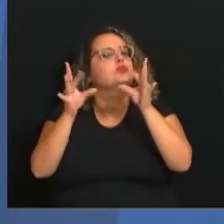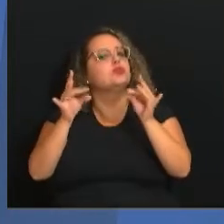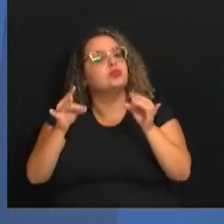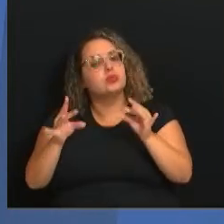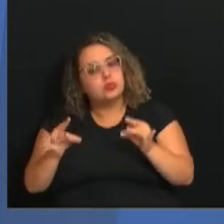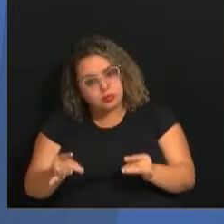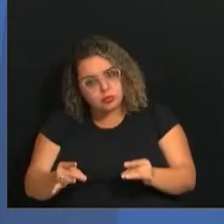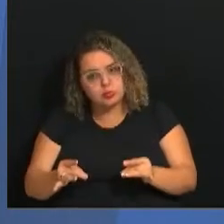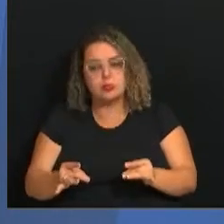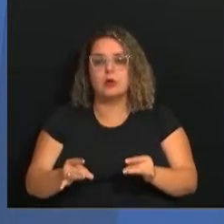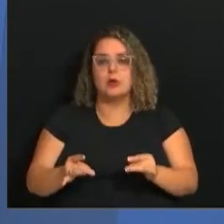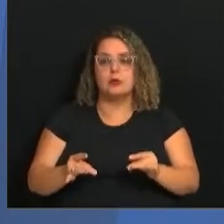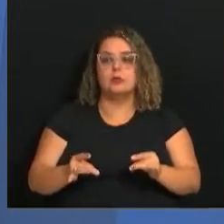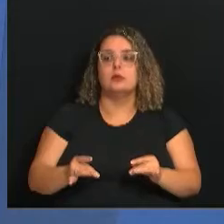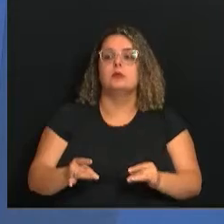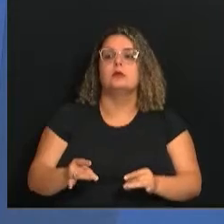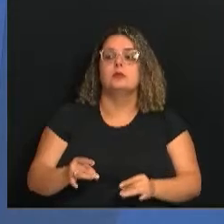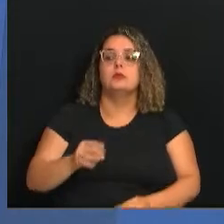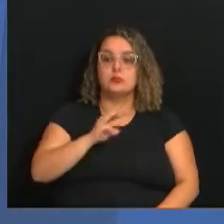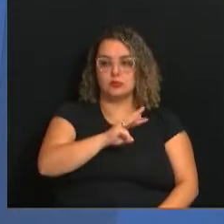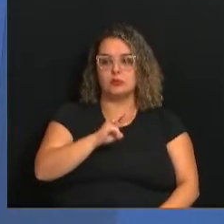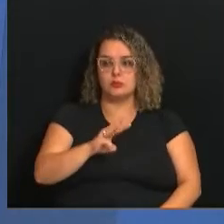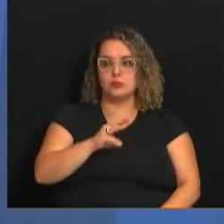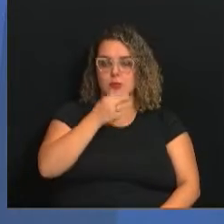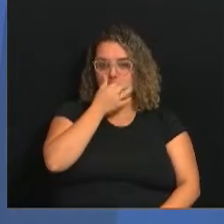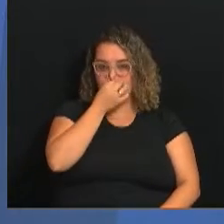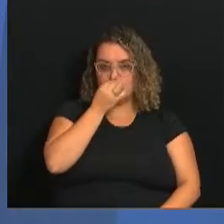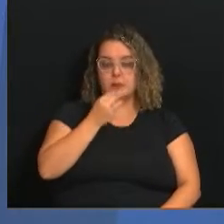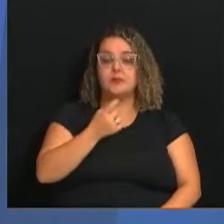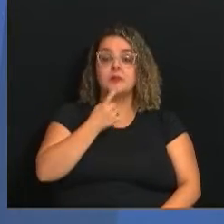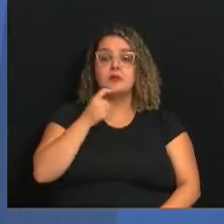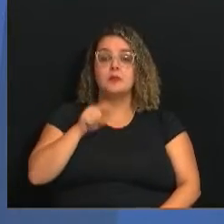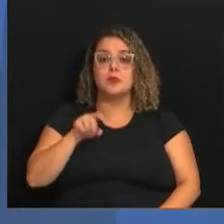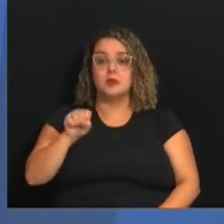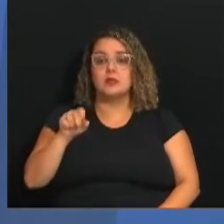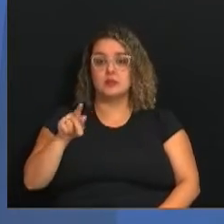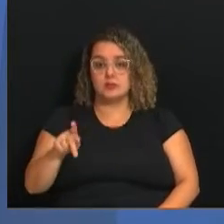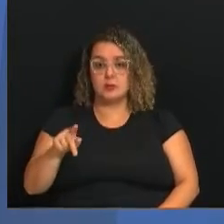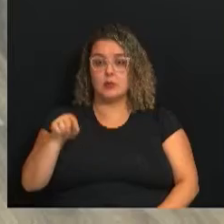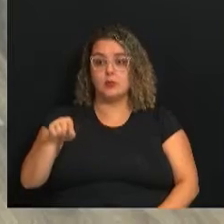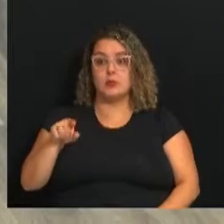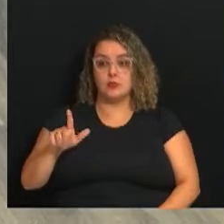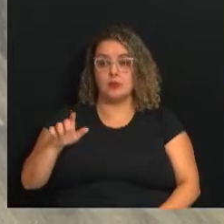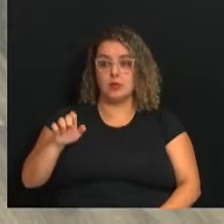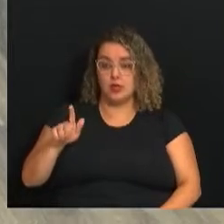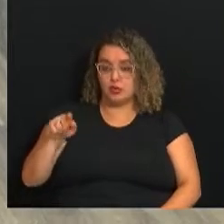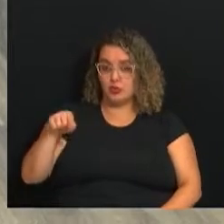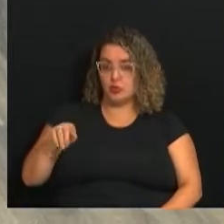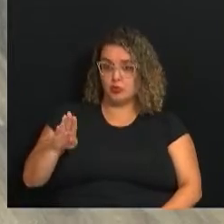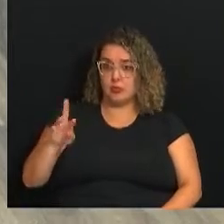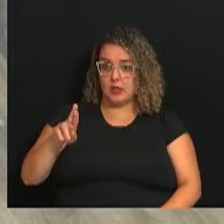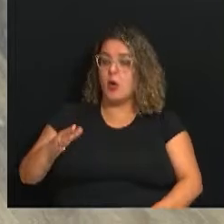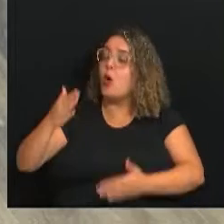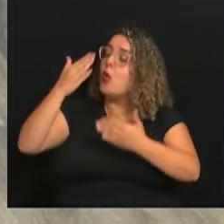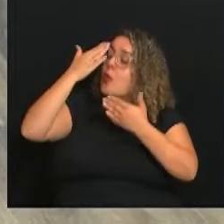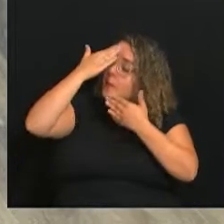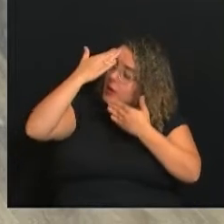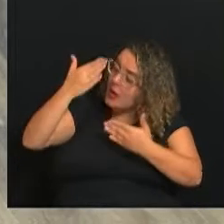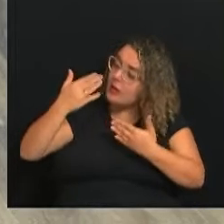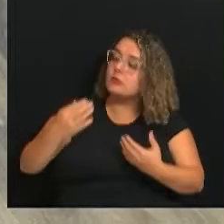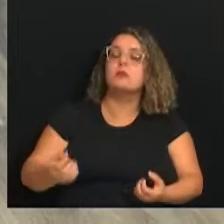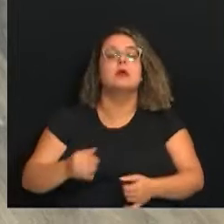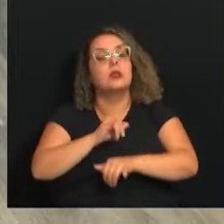E Mirna Abreu, para encerrarmos as notícias do Legislativo, hoje tem reunião de comissão. Logo mais às 14h, nós